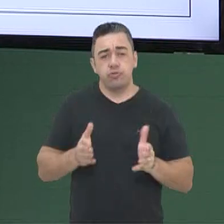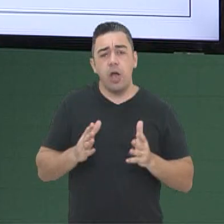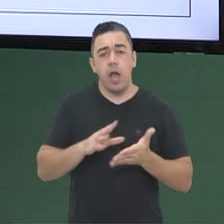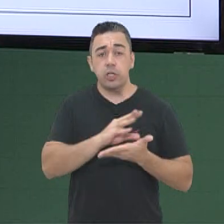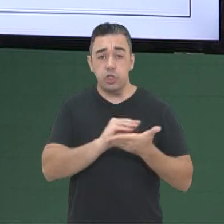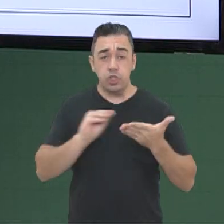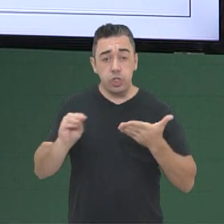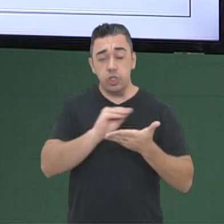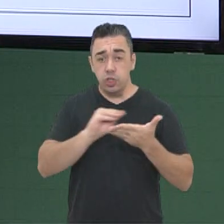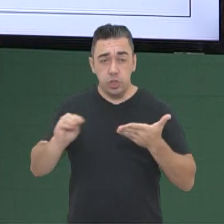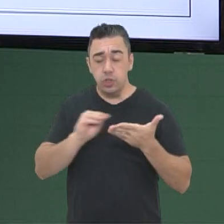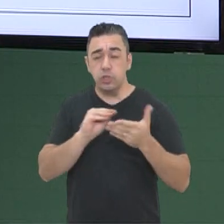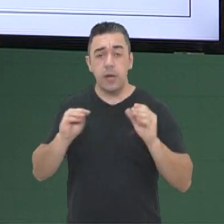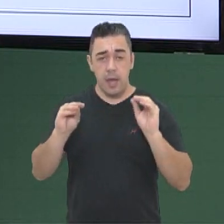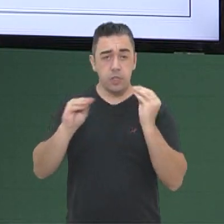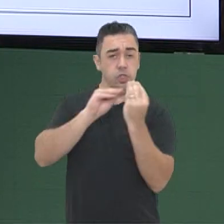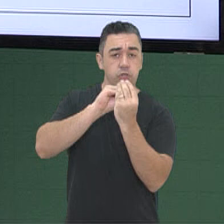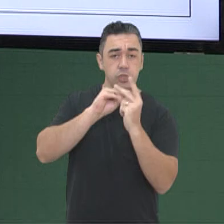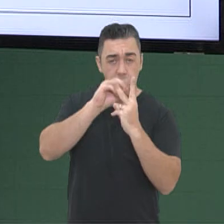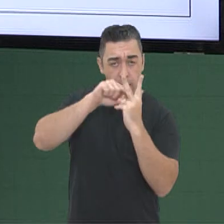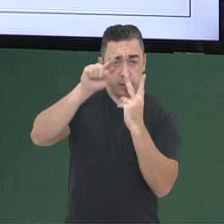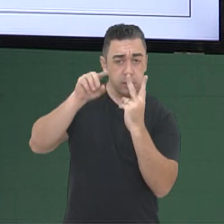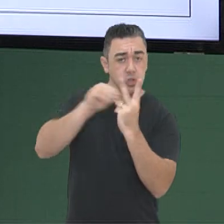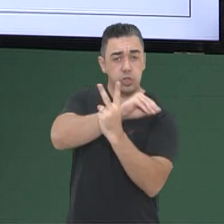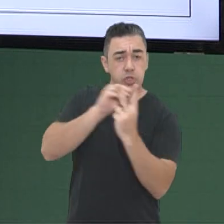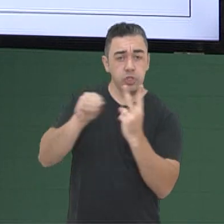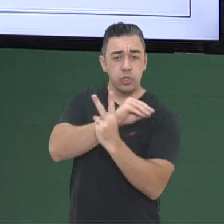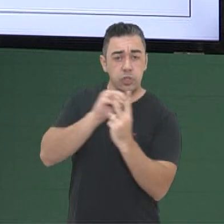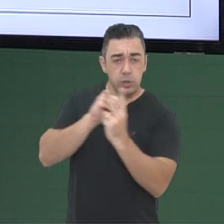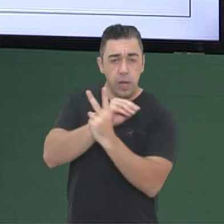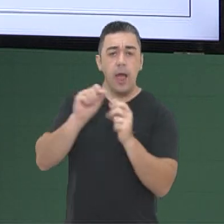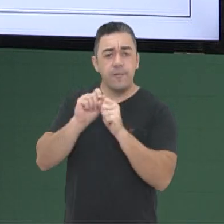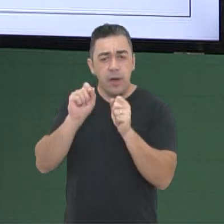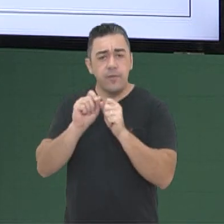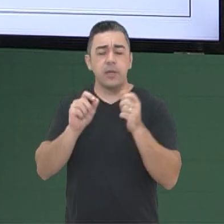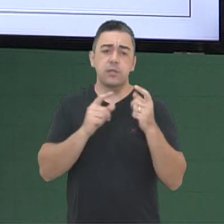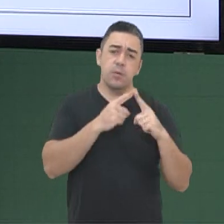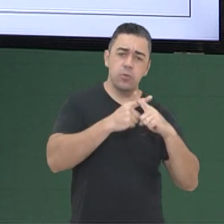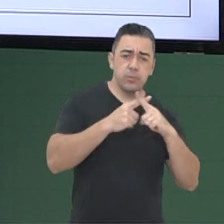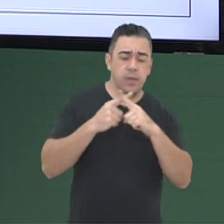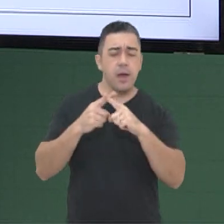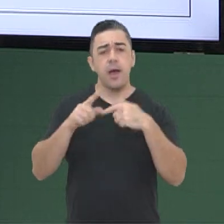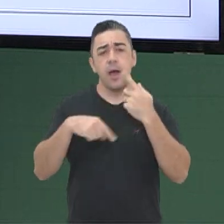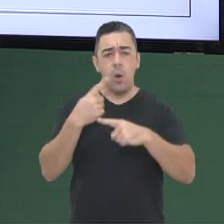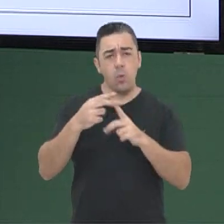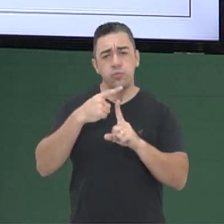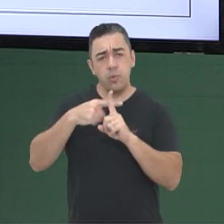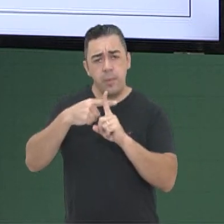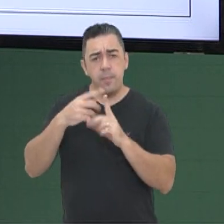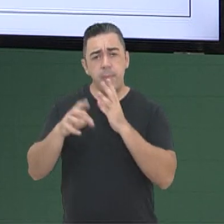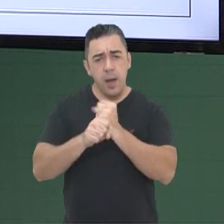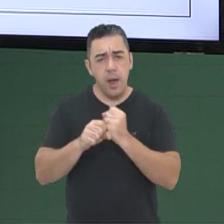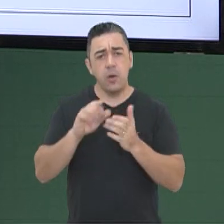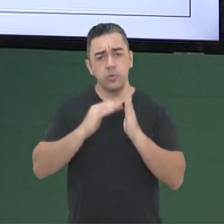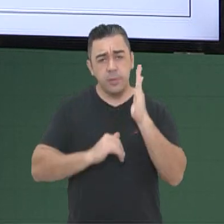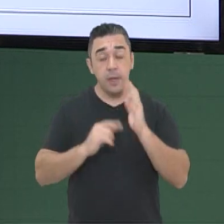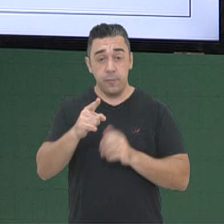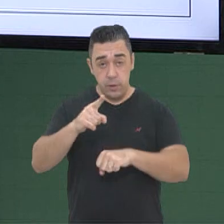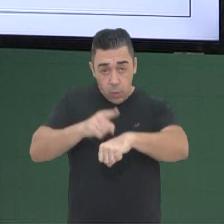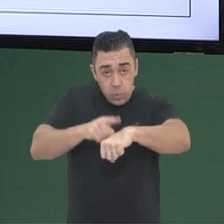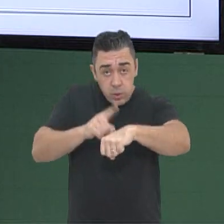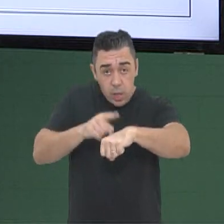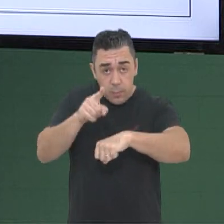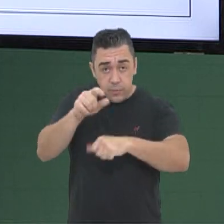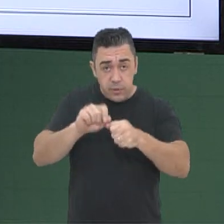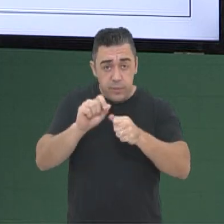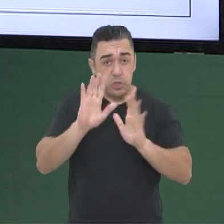forem possível, e então fazer a operação aqui com os números somar ou subtrair, ok? Vou deixar um tempo para vocês